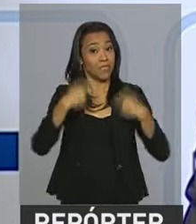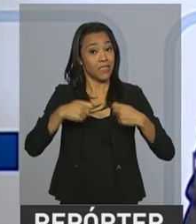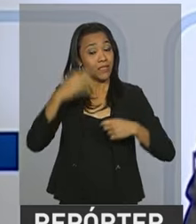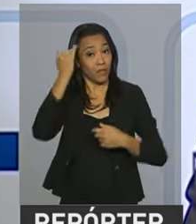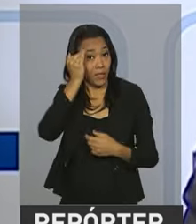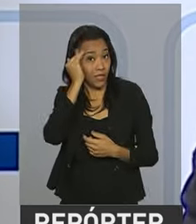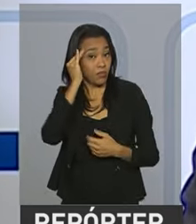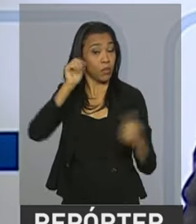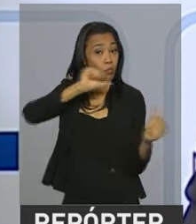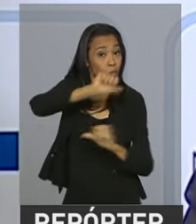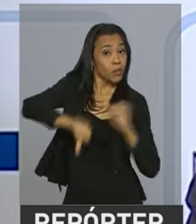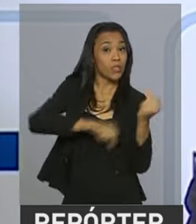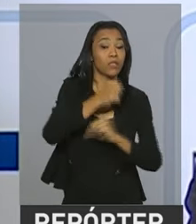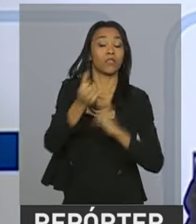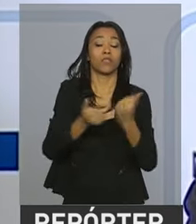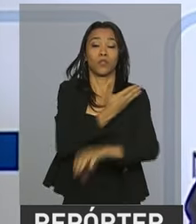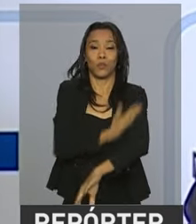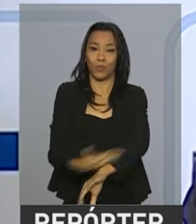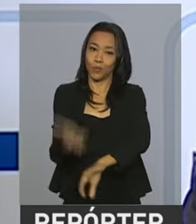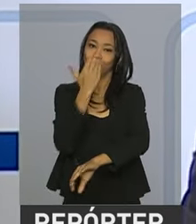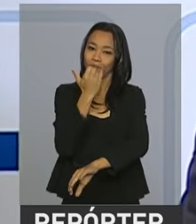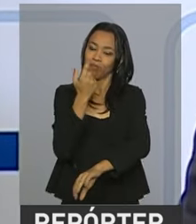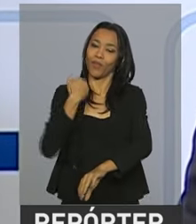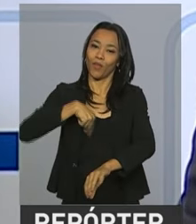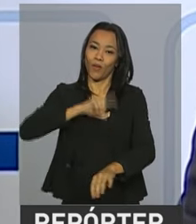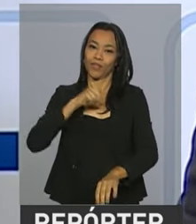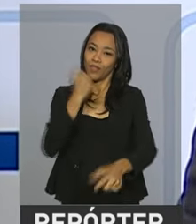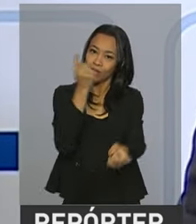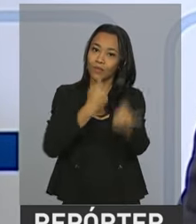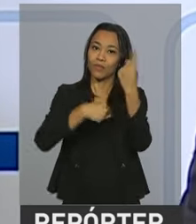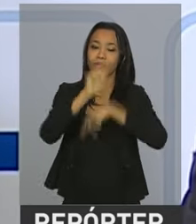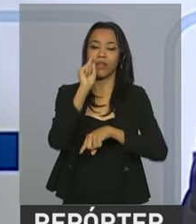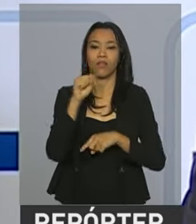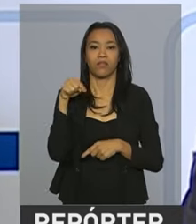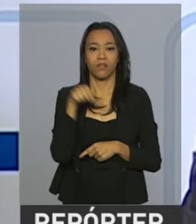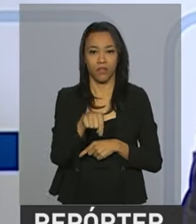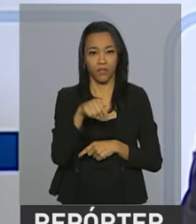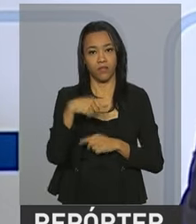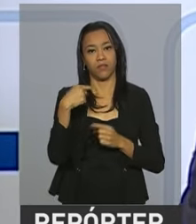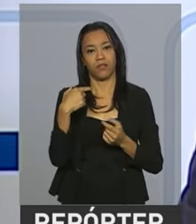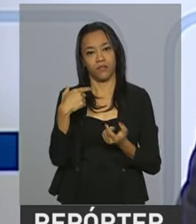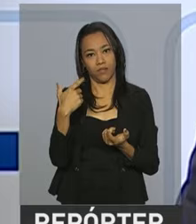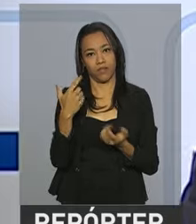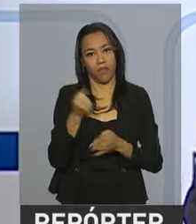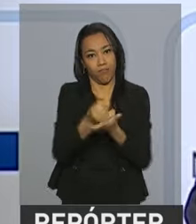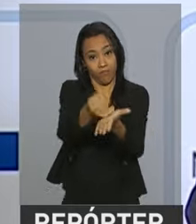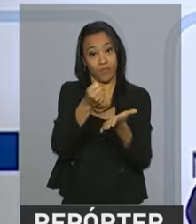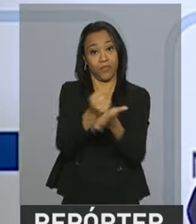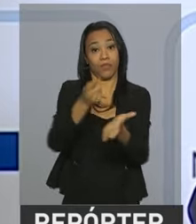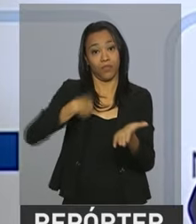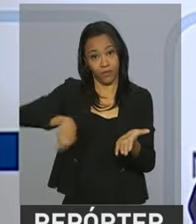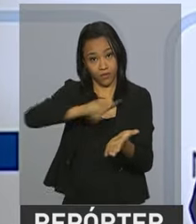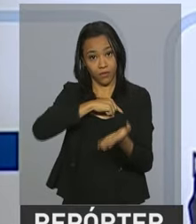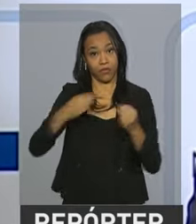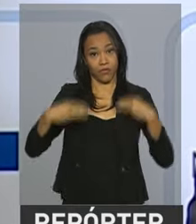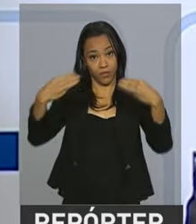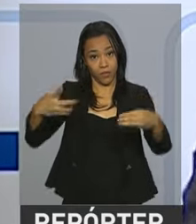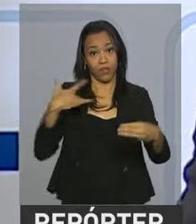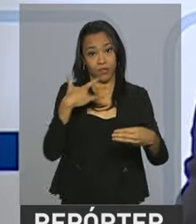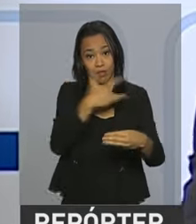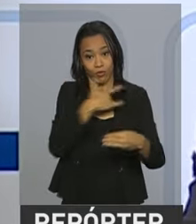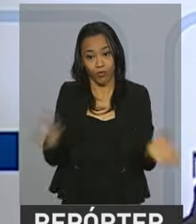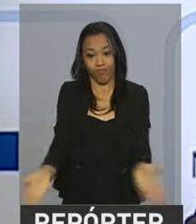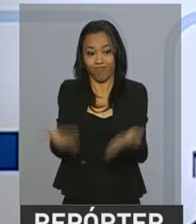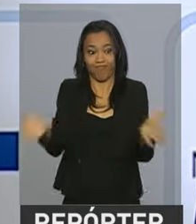da mudança de hábito para que a gente possa ter sucesso nesse eh nesse Patrocínio que estamos fazendo né